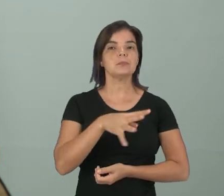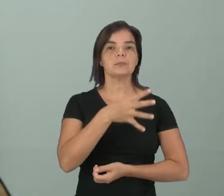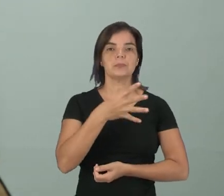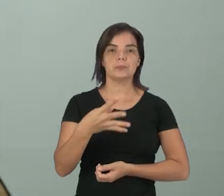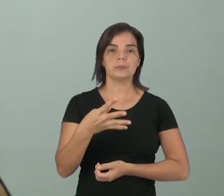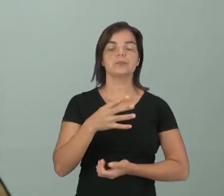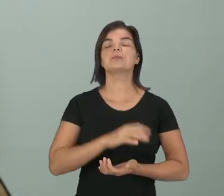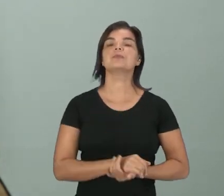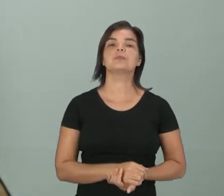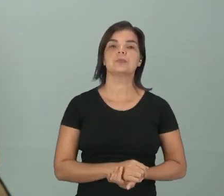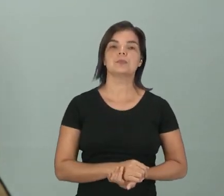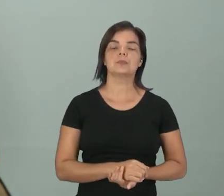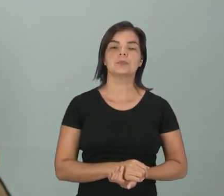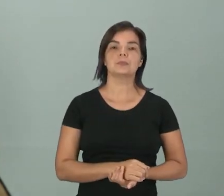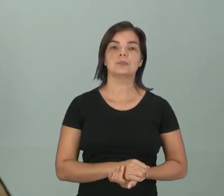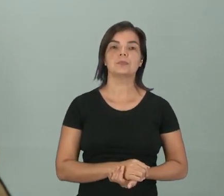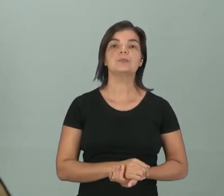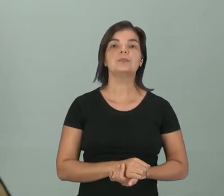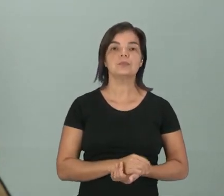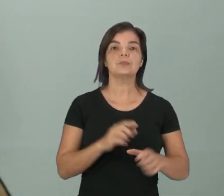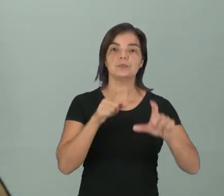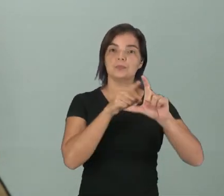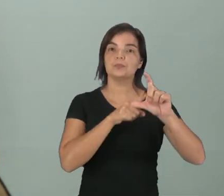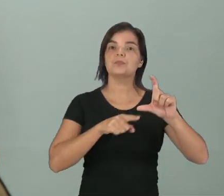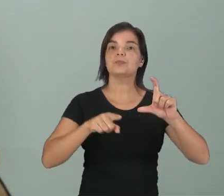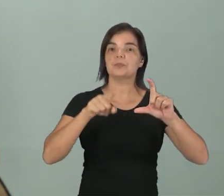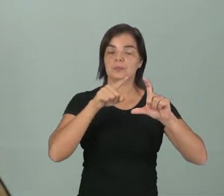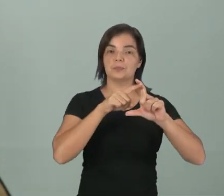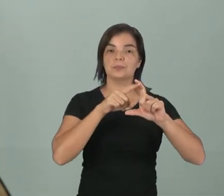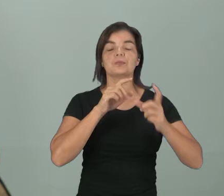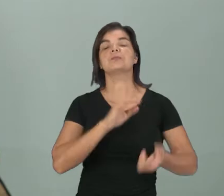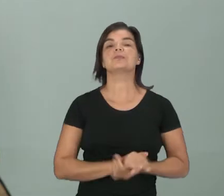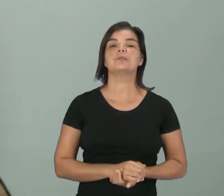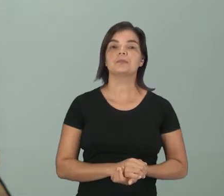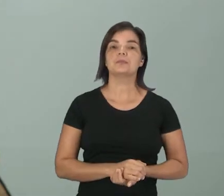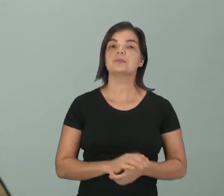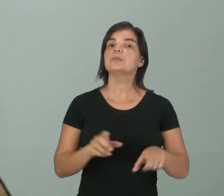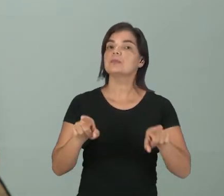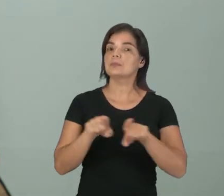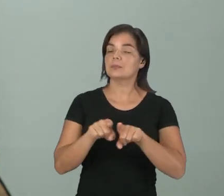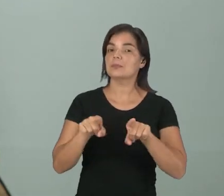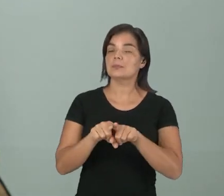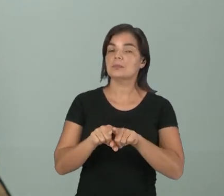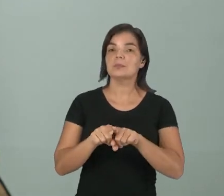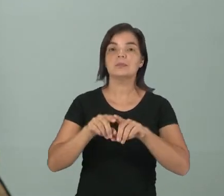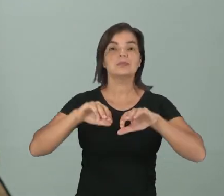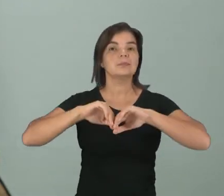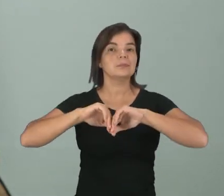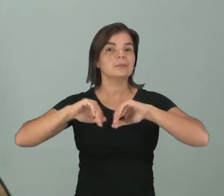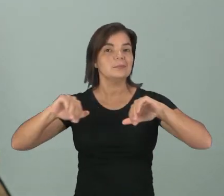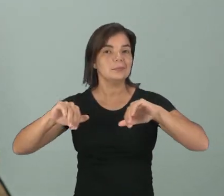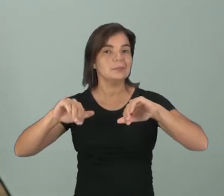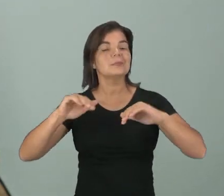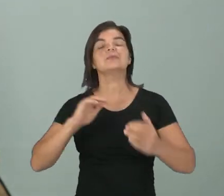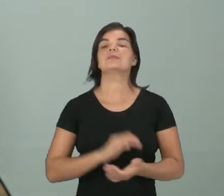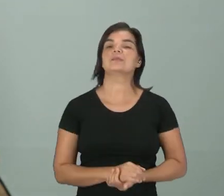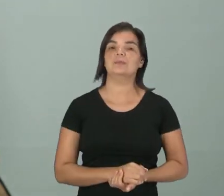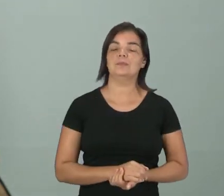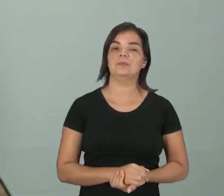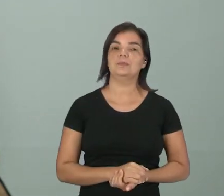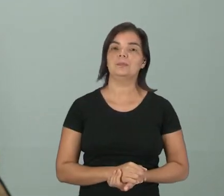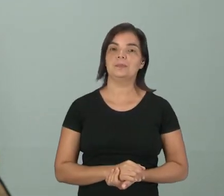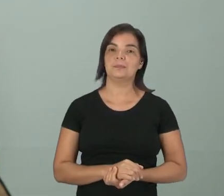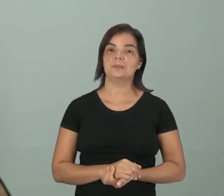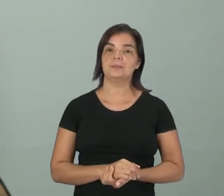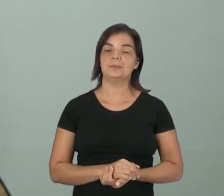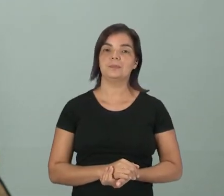tabela com corpos redondos, certo? E os poliedros que se subdividem